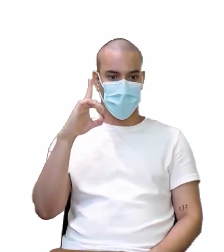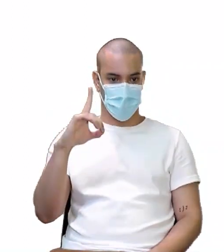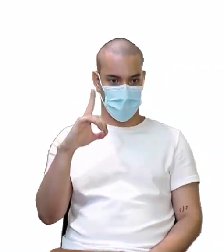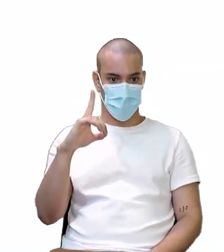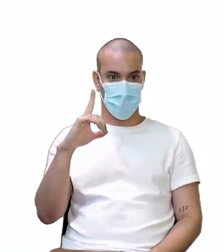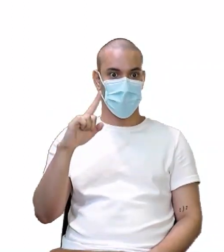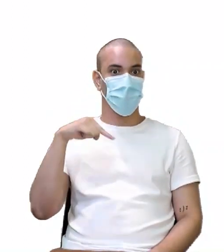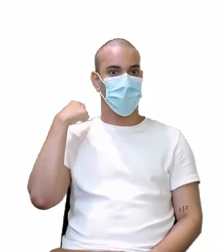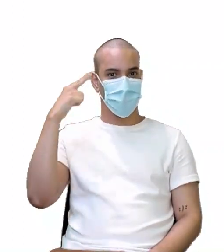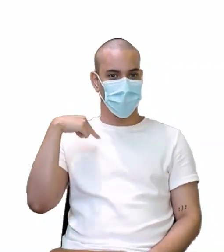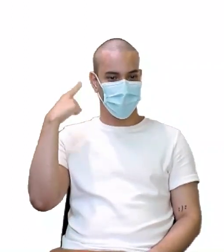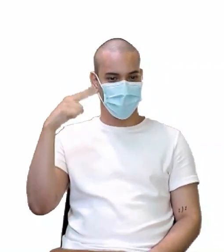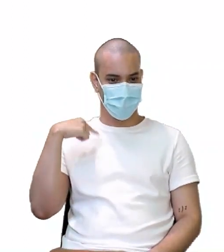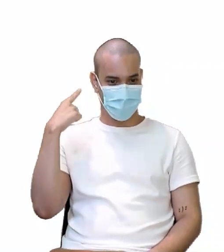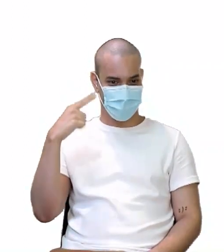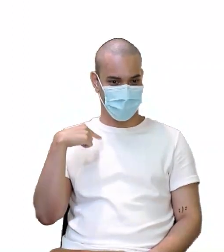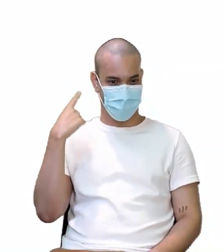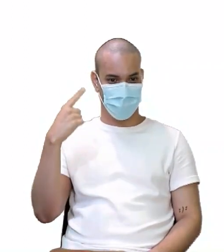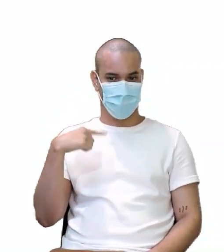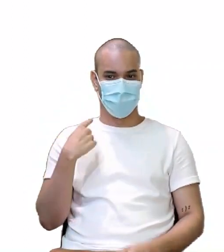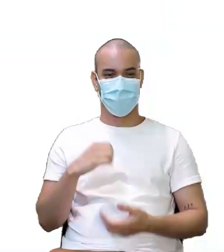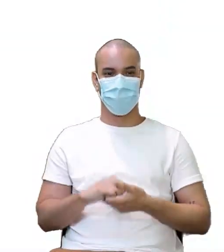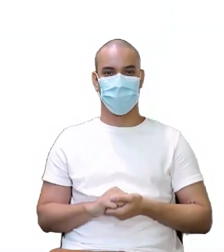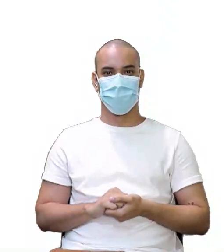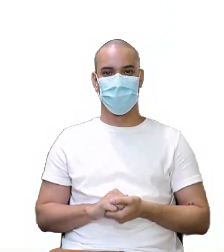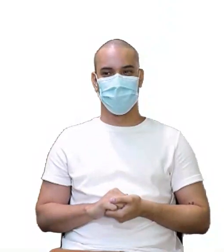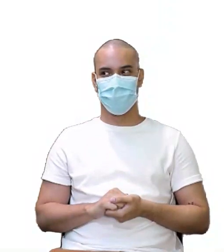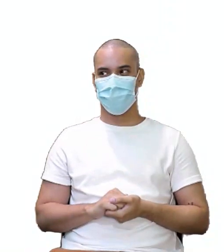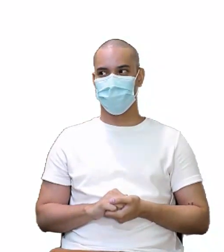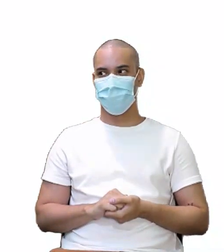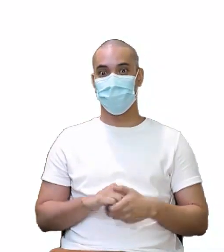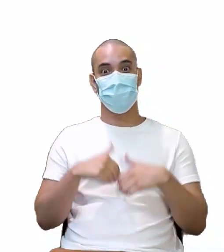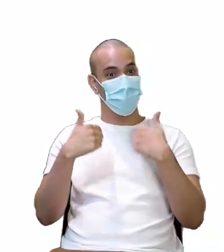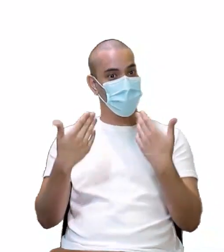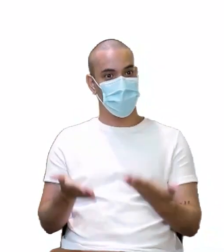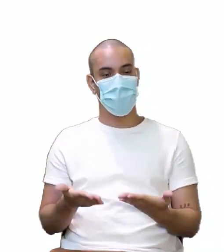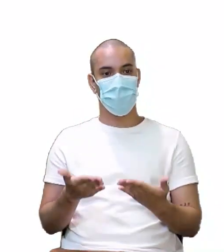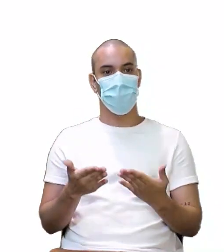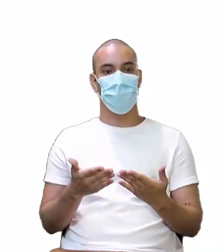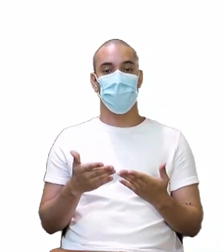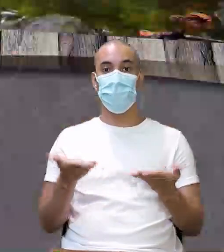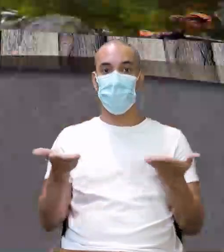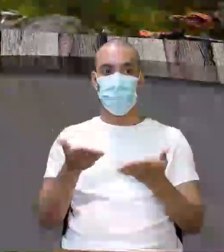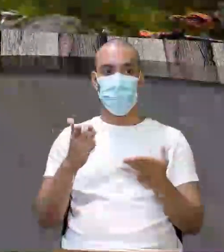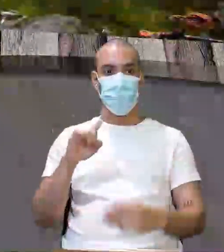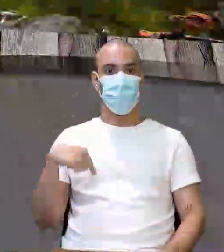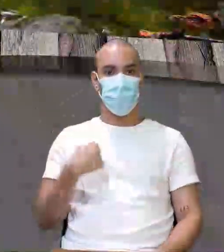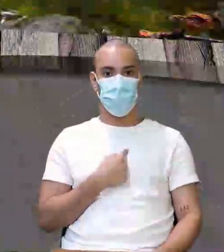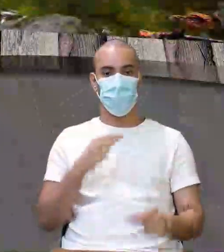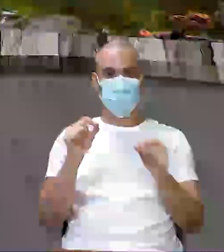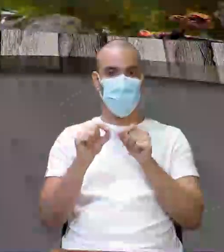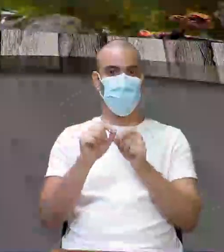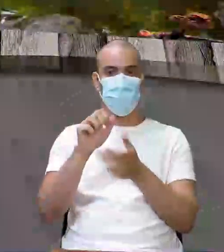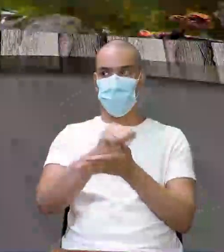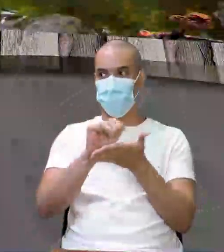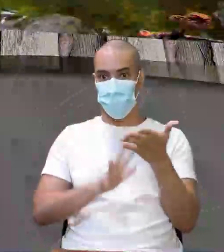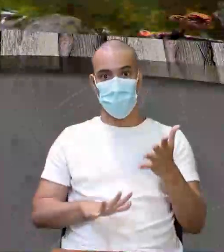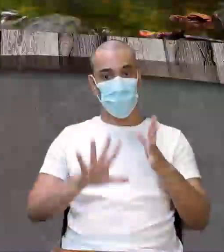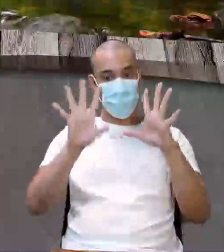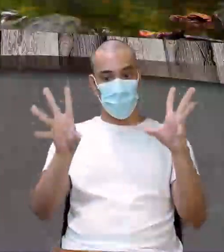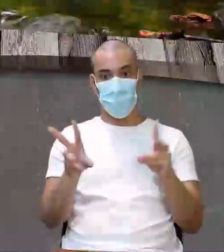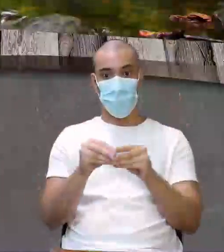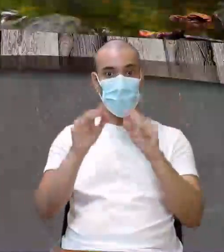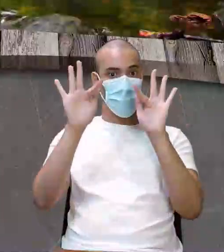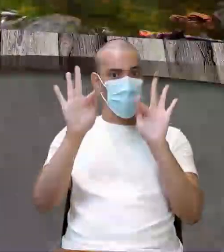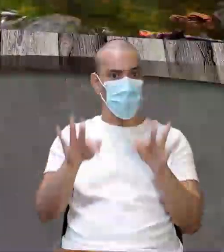de doido. Tá bom? Então, vamos lá Ficamos por aqui a nossa atividade. É